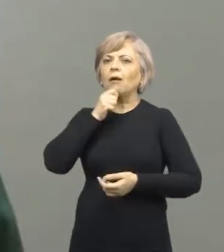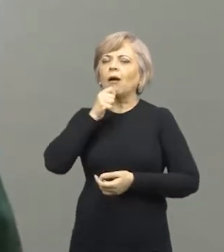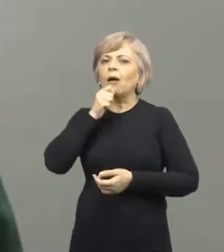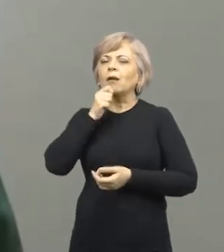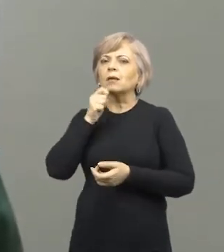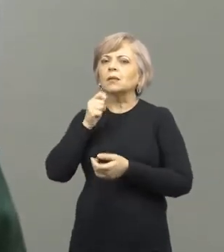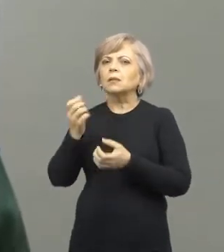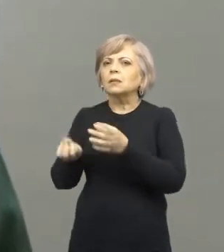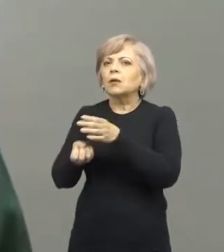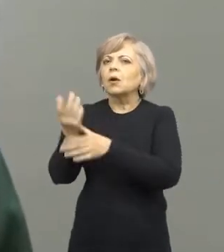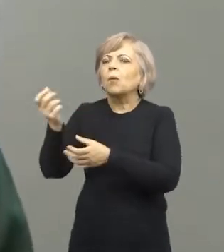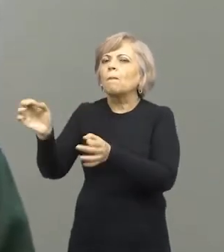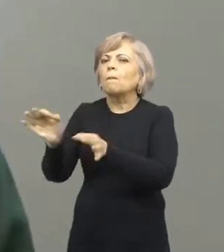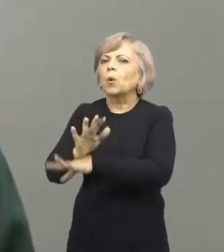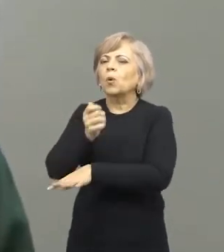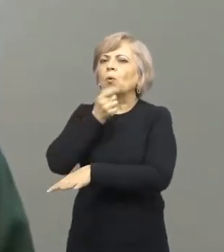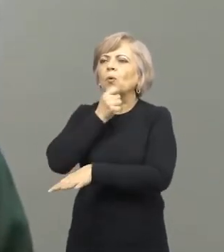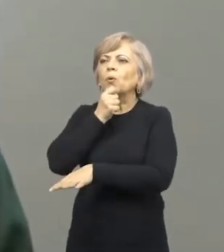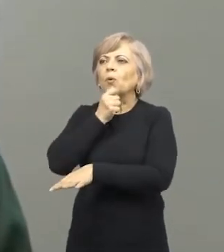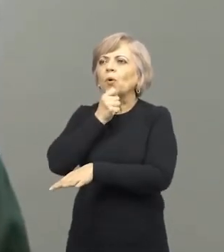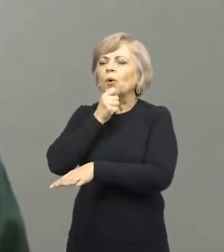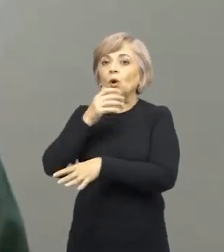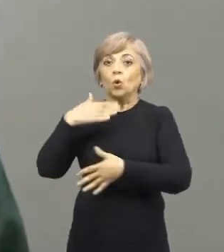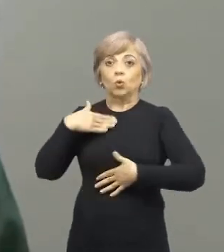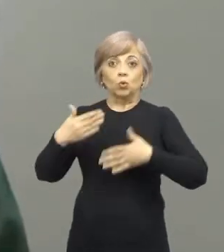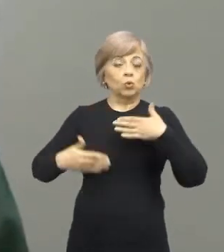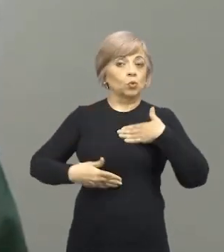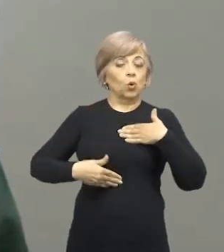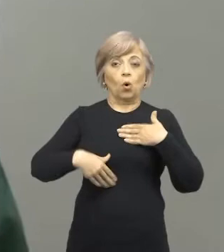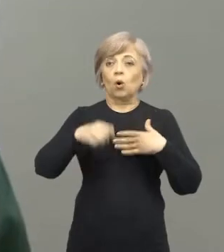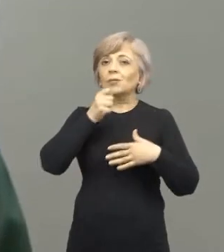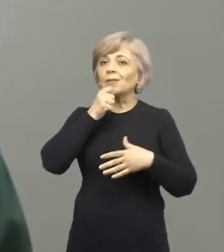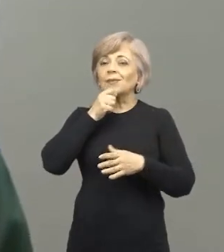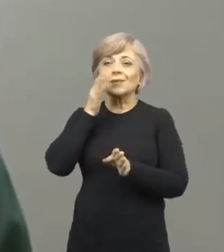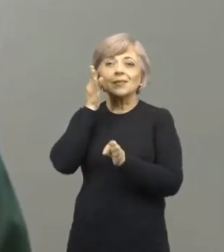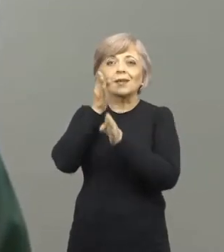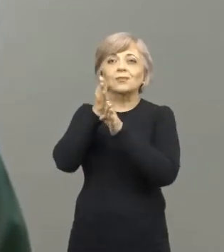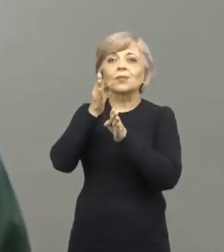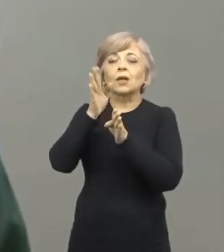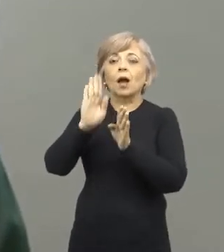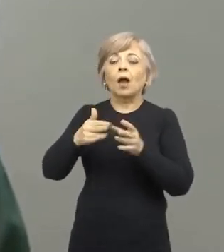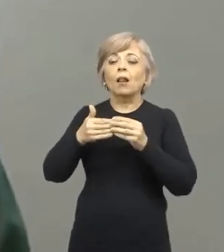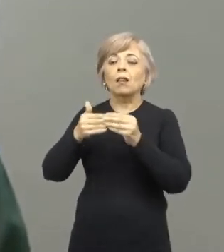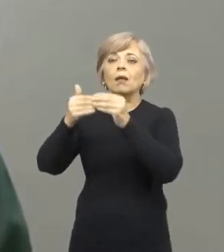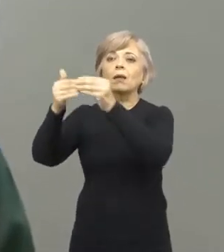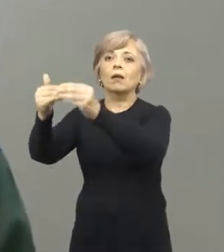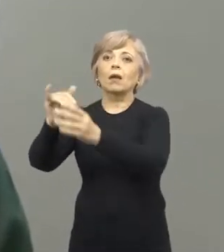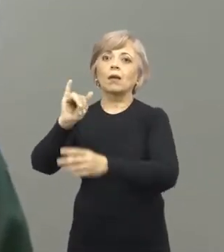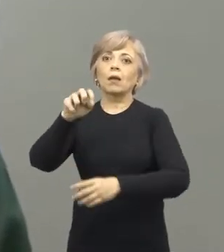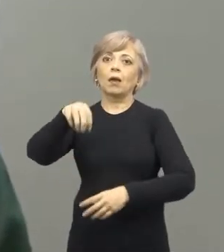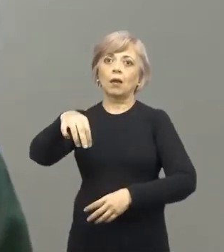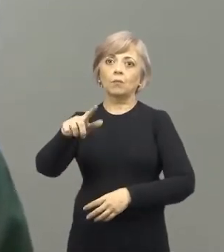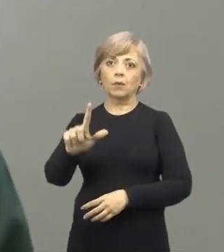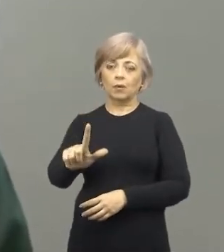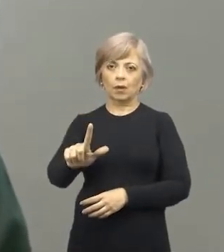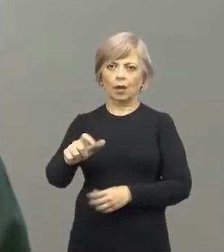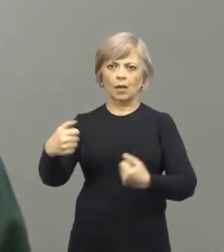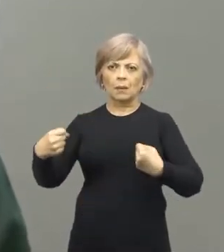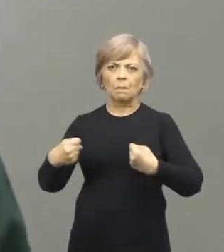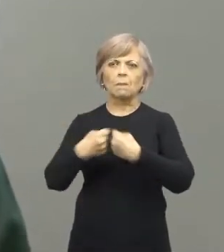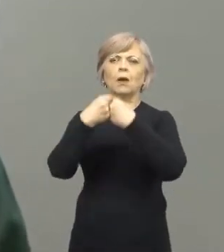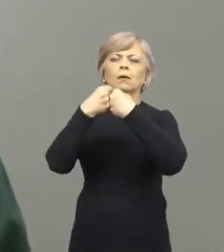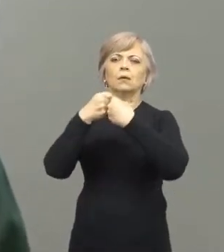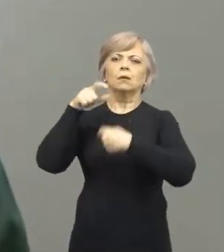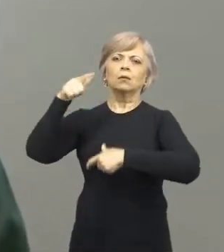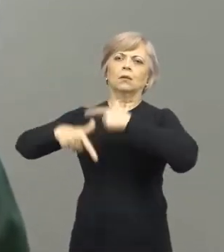instalado, os corpos cujas mortes ainda não tinham sido identificadas eram levados para o IML, impactando o trabalho